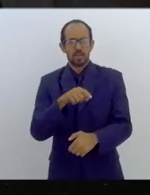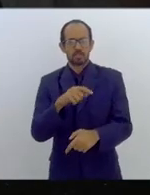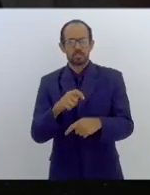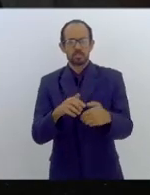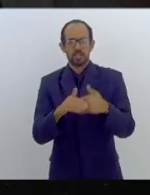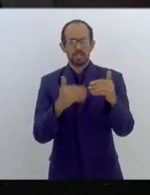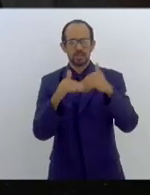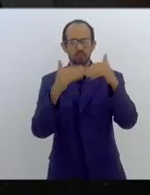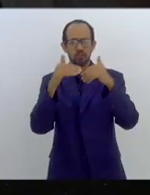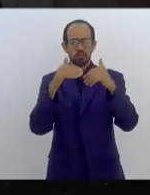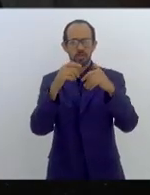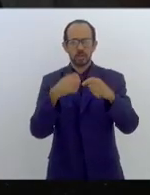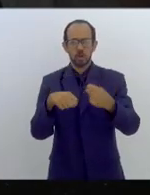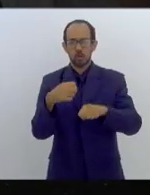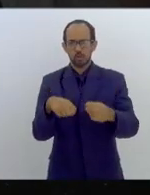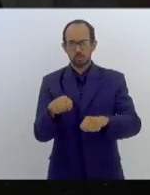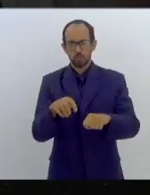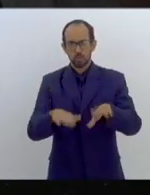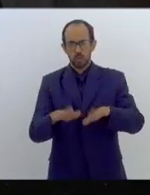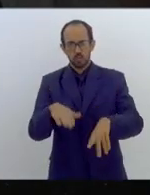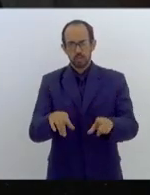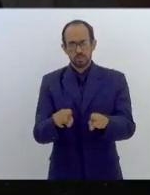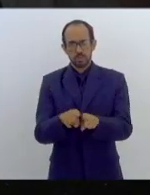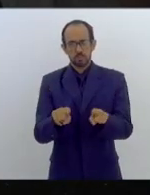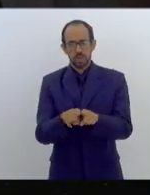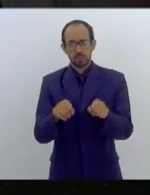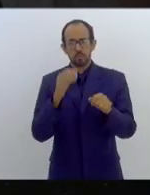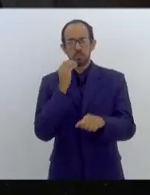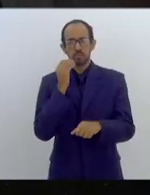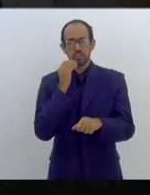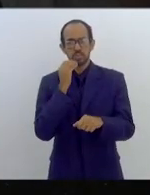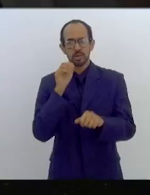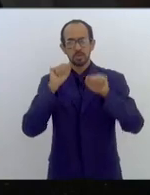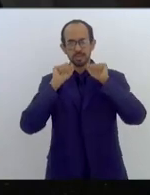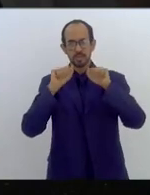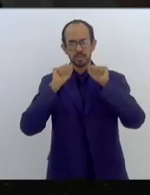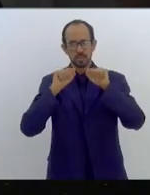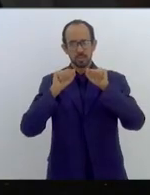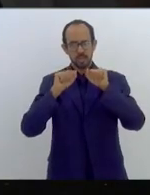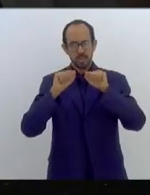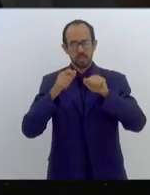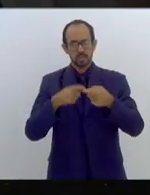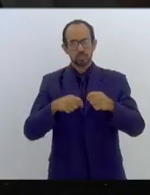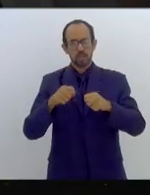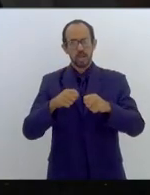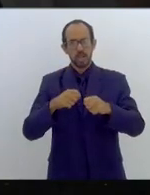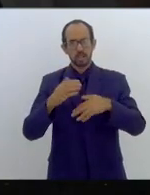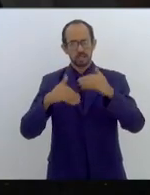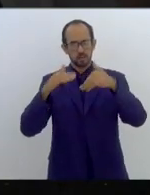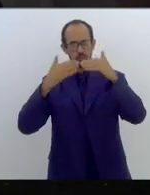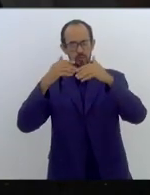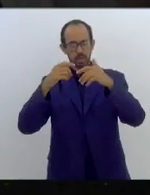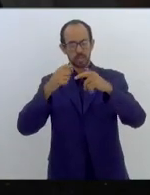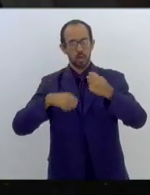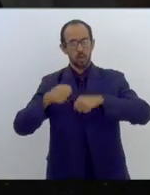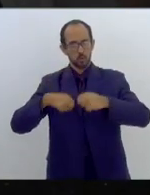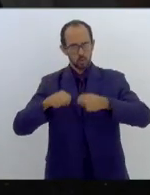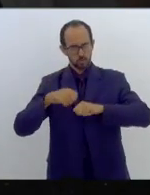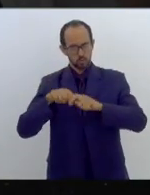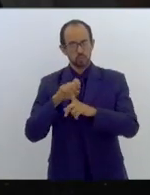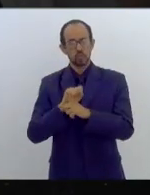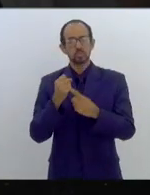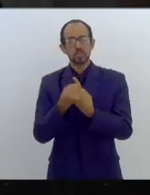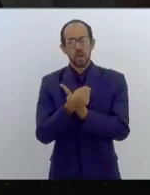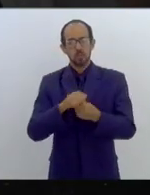E talvez, Luiz Paulo, pudesse até ser uma assessoria de desenvolvimento econômico e social, né? Para que a gente não perdesse de